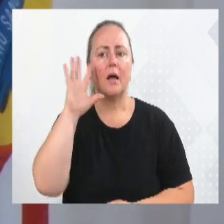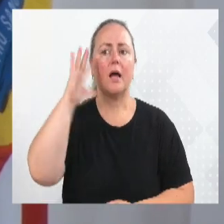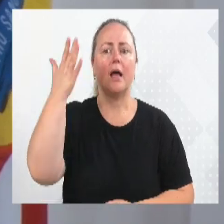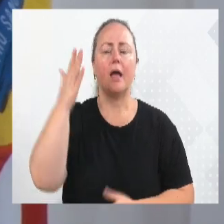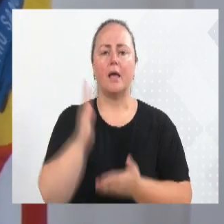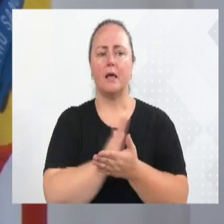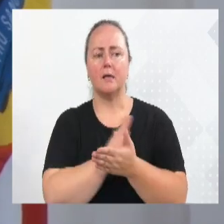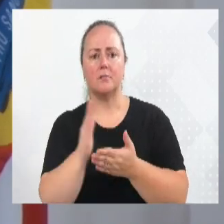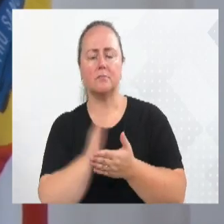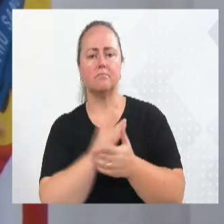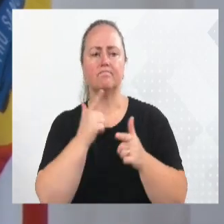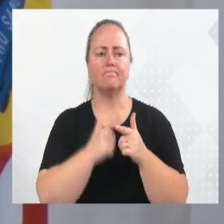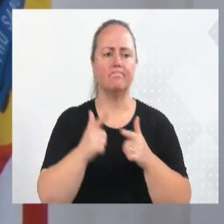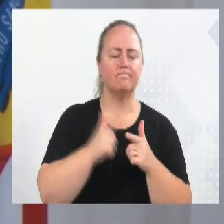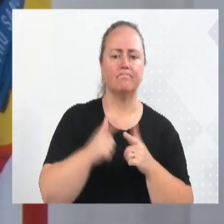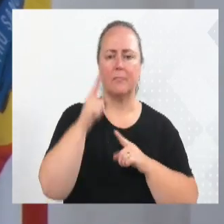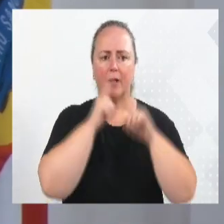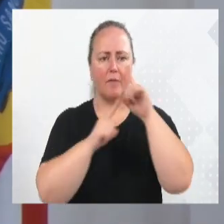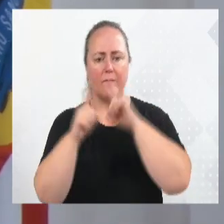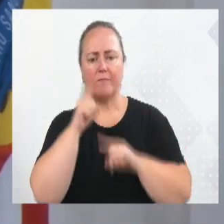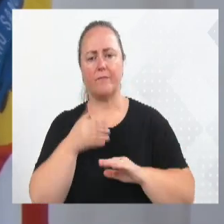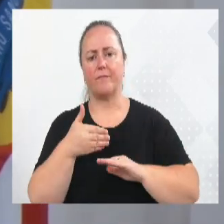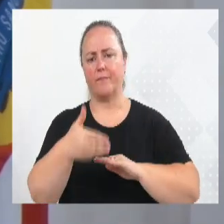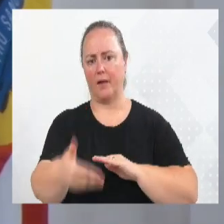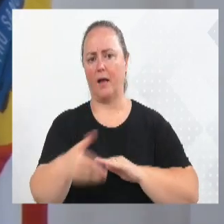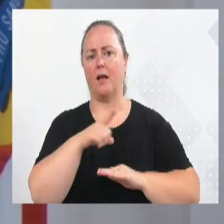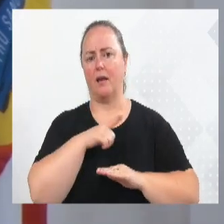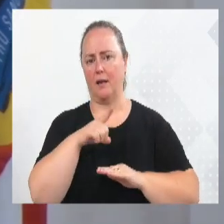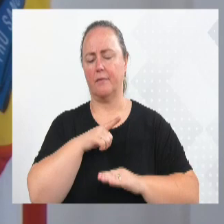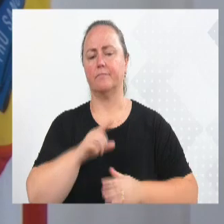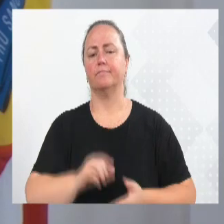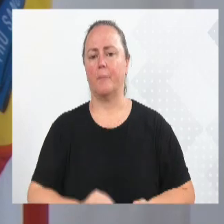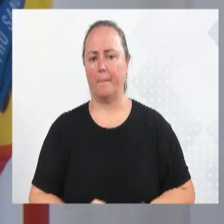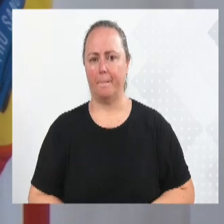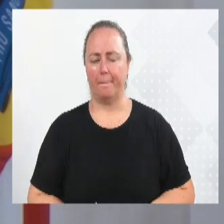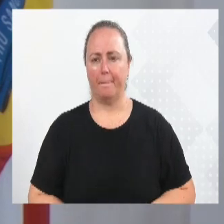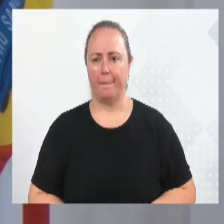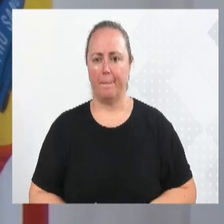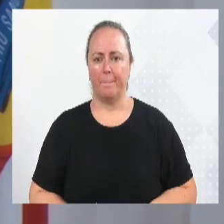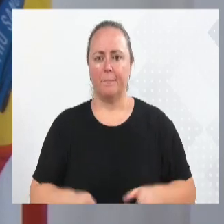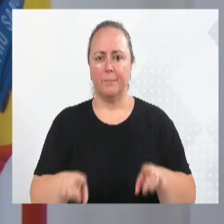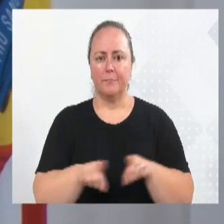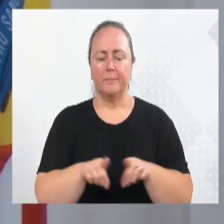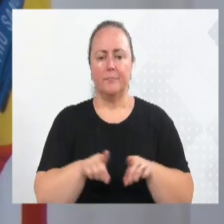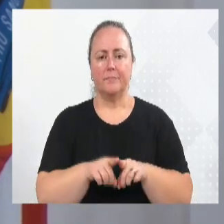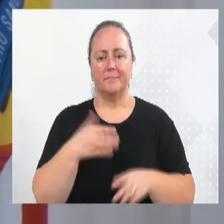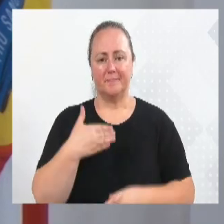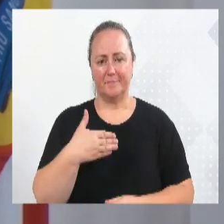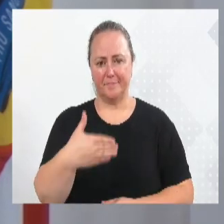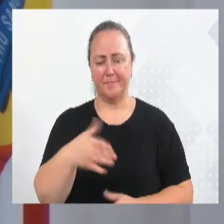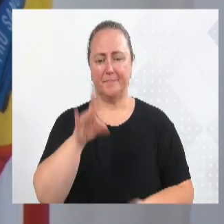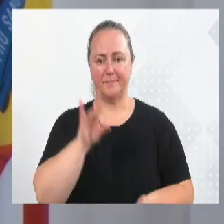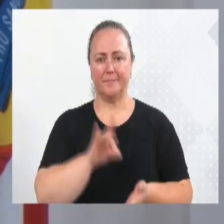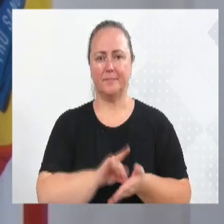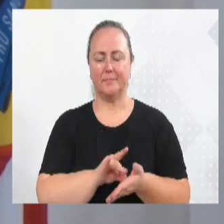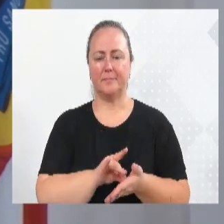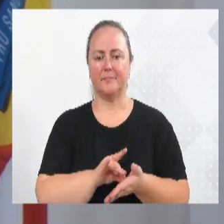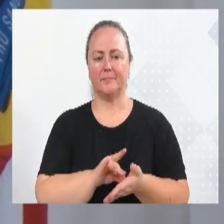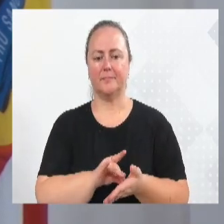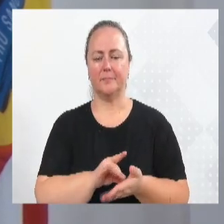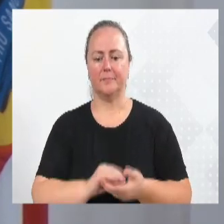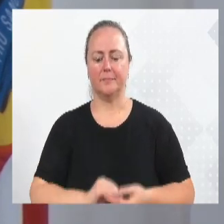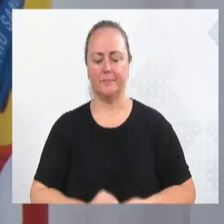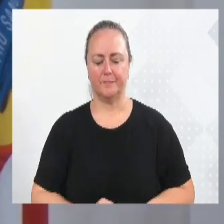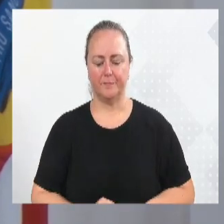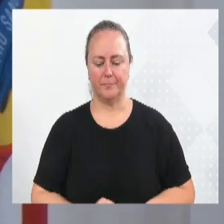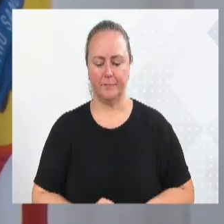alguns empecilhos que acabam e que estão acontecendo quero destacar também Vereador a crise desfecho como muito bem colocasse